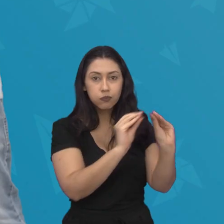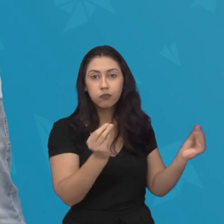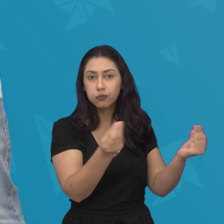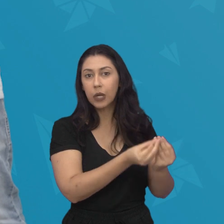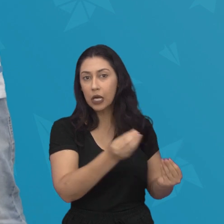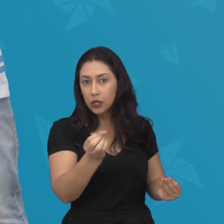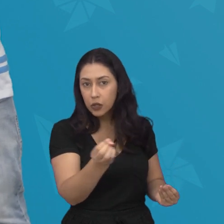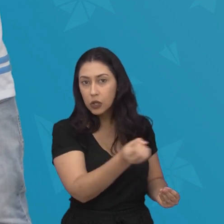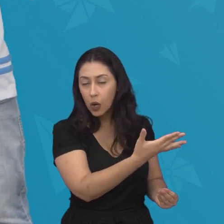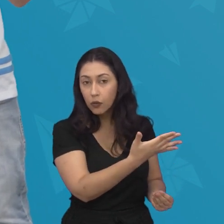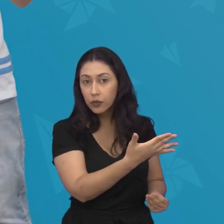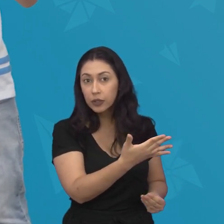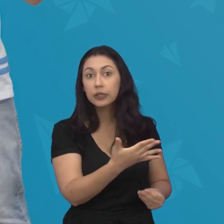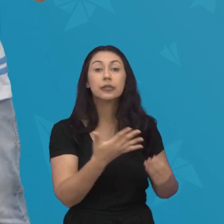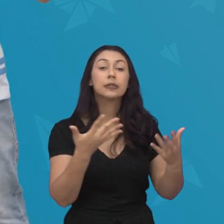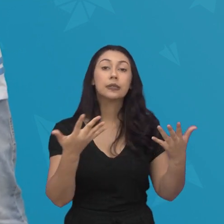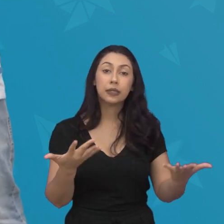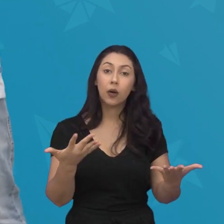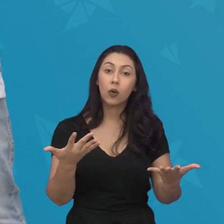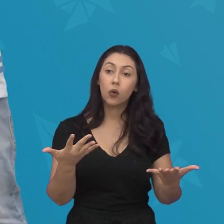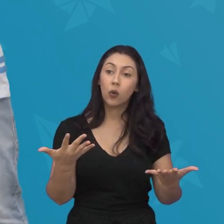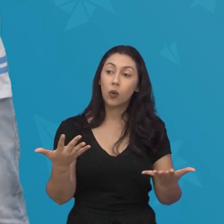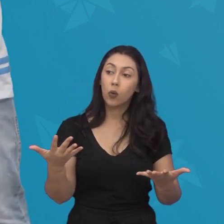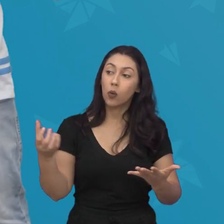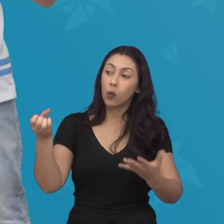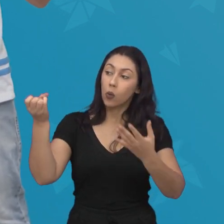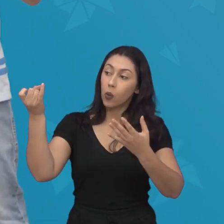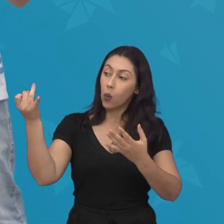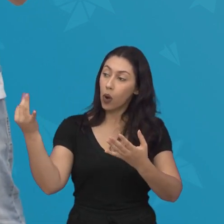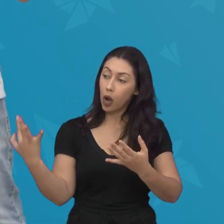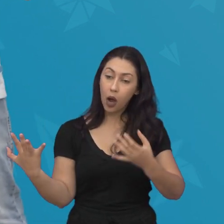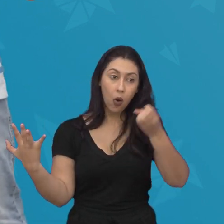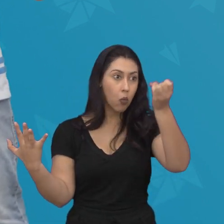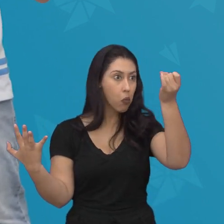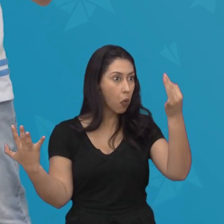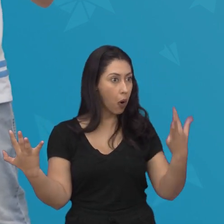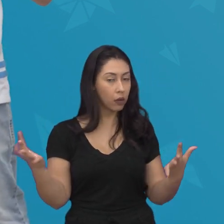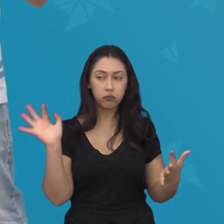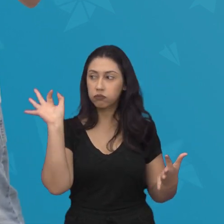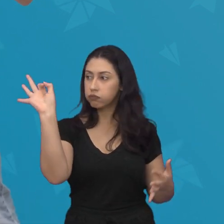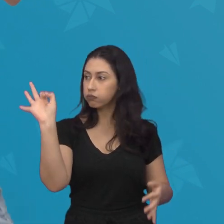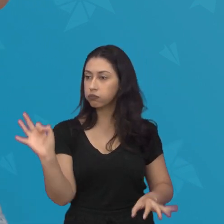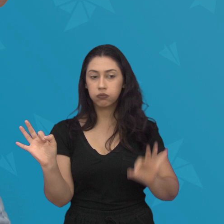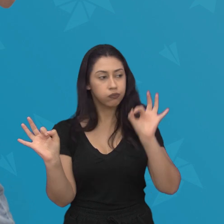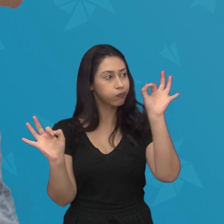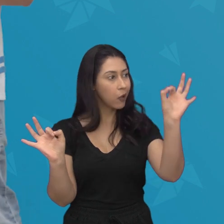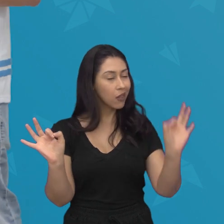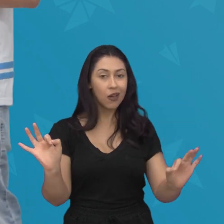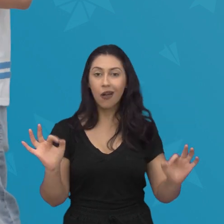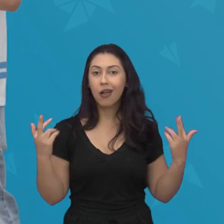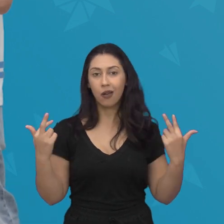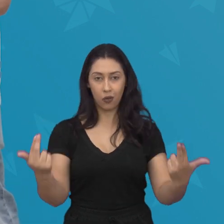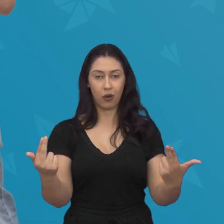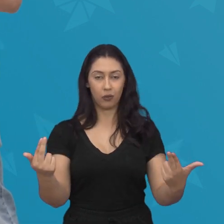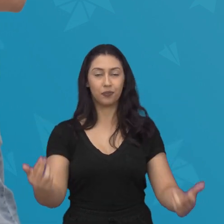né? Mostra que o que a gente vai ter de um lado em quantidade e proporção, vai ter do outro também em quantidade e proporção. Tudo bem?